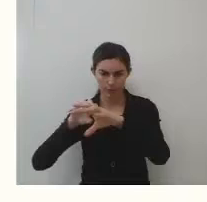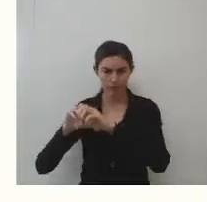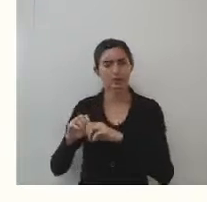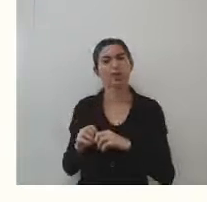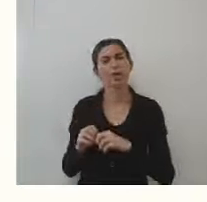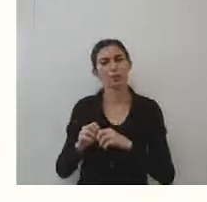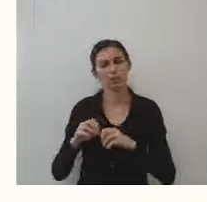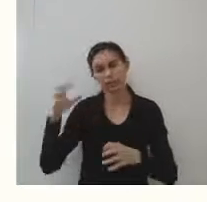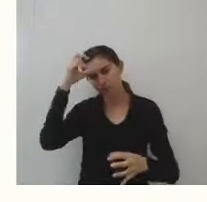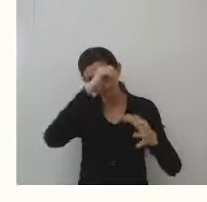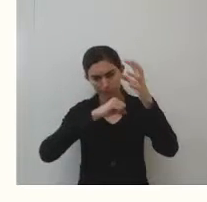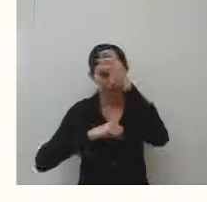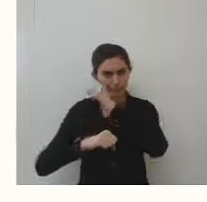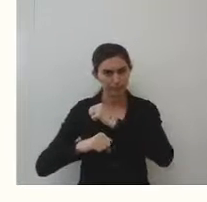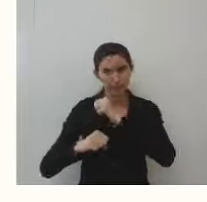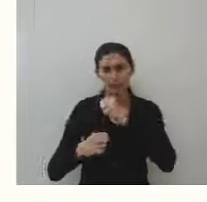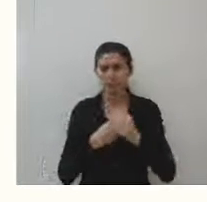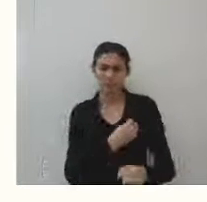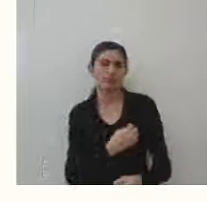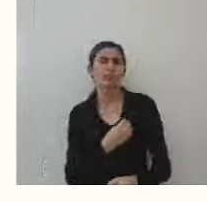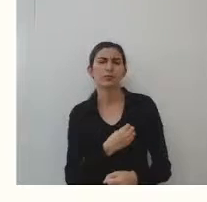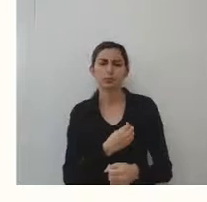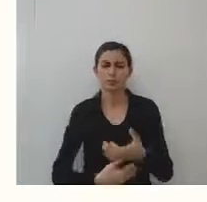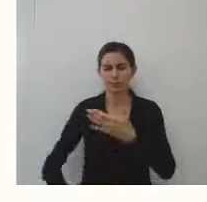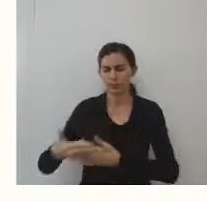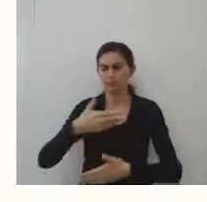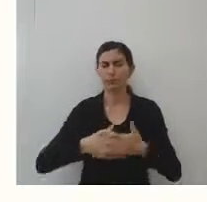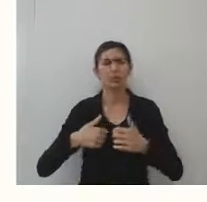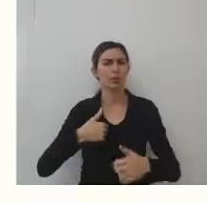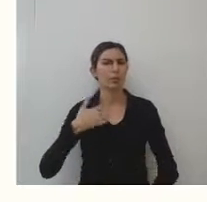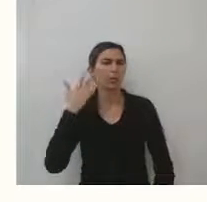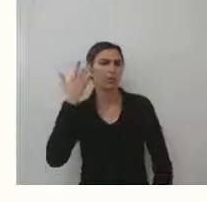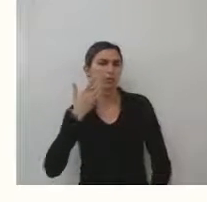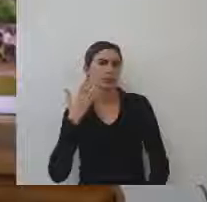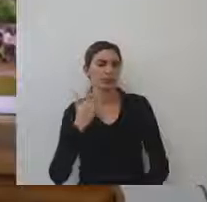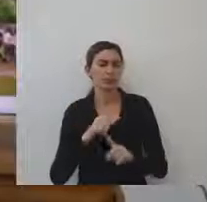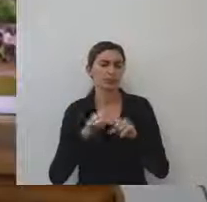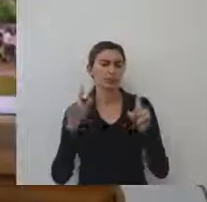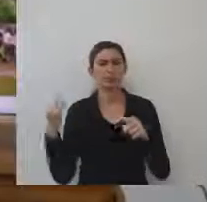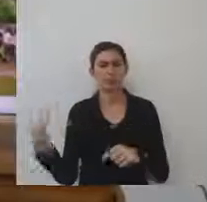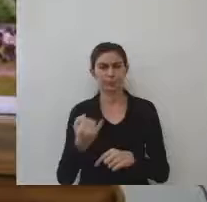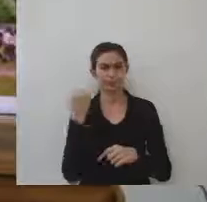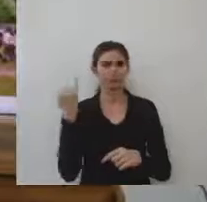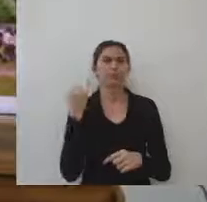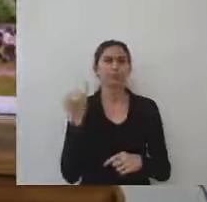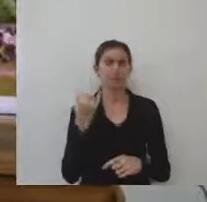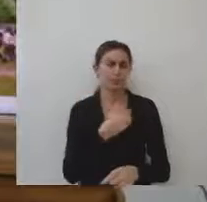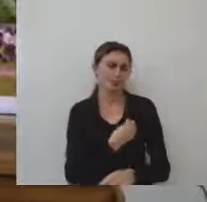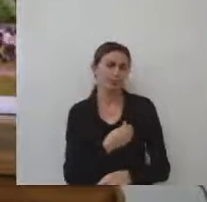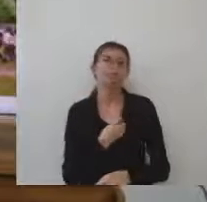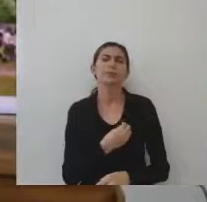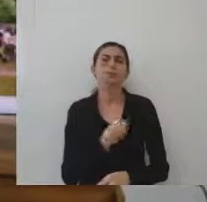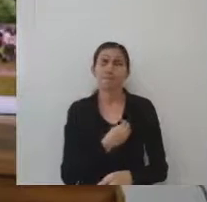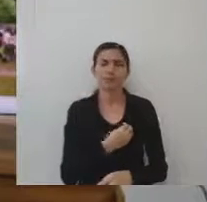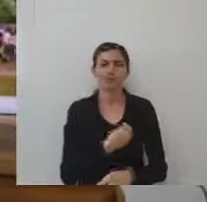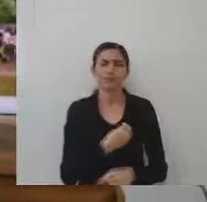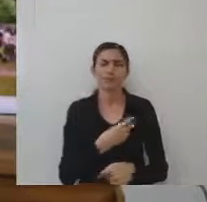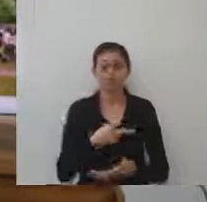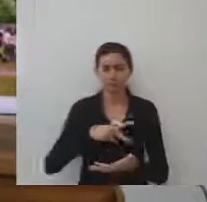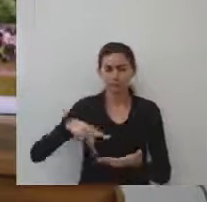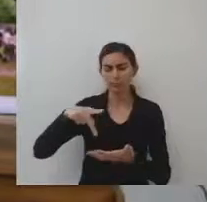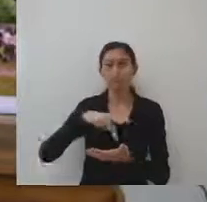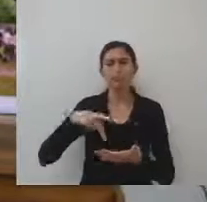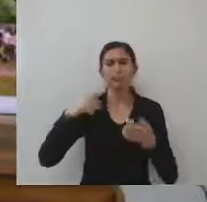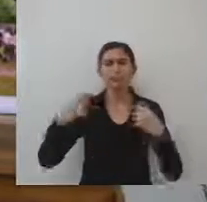ensinada, aprendida e vivenciada. Eu acho que o mais importante é isso, é vivenciar. A dança